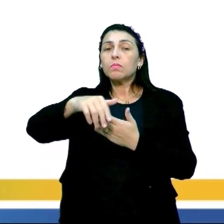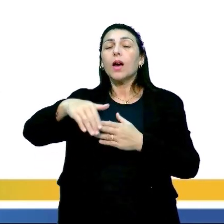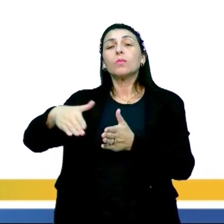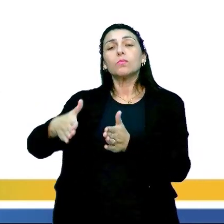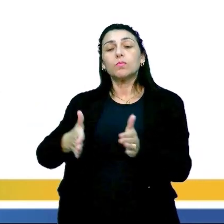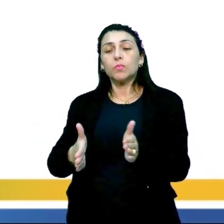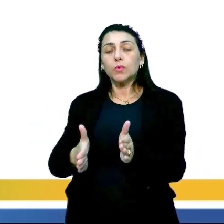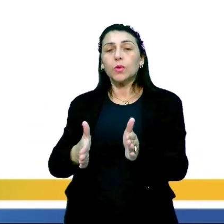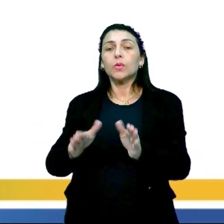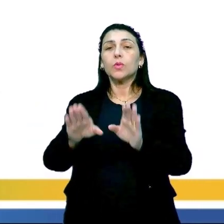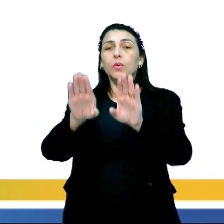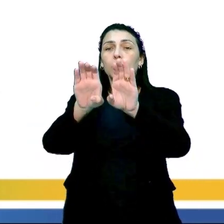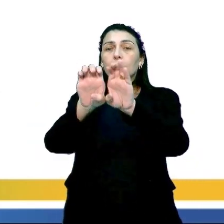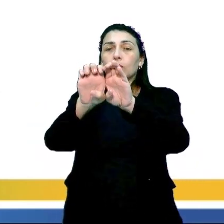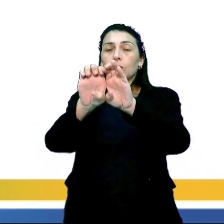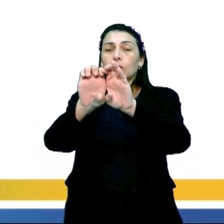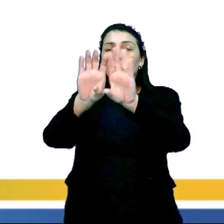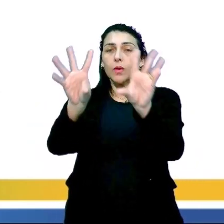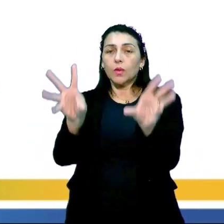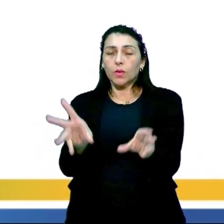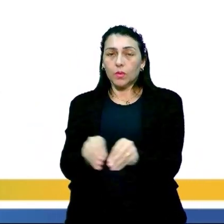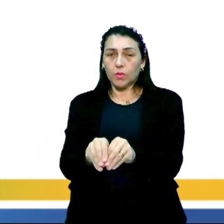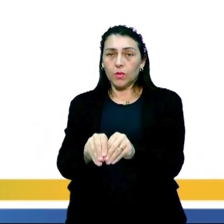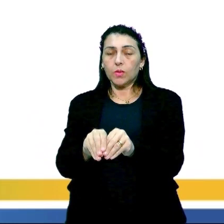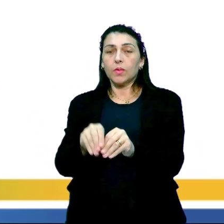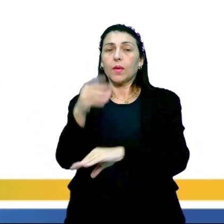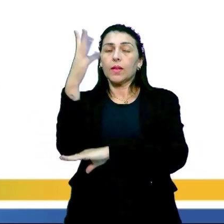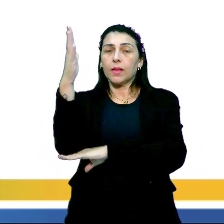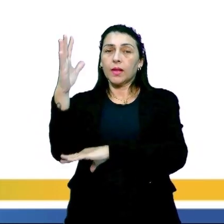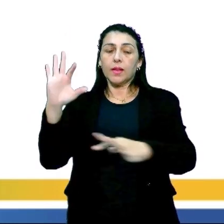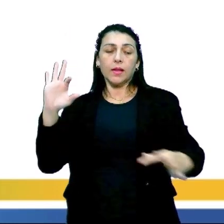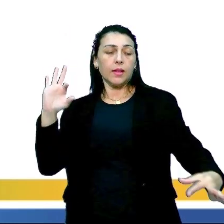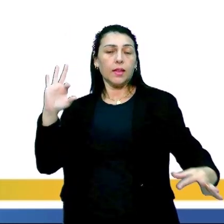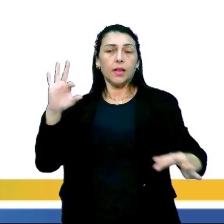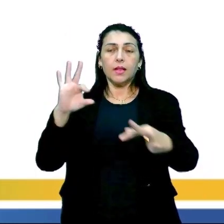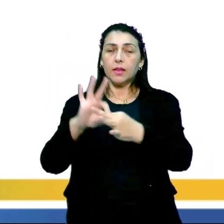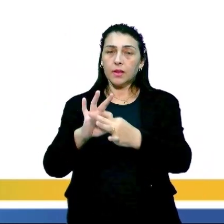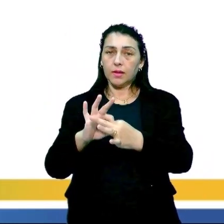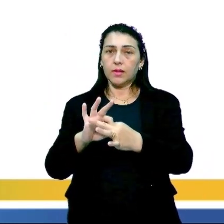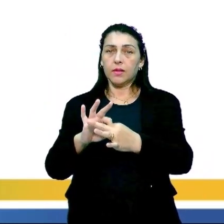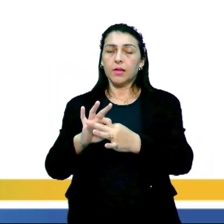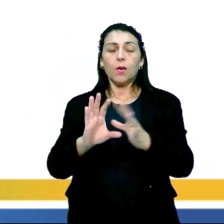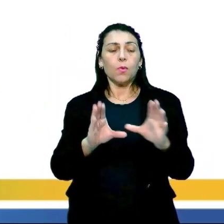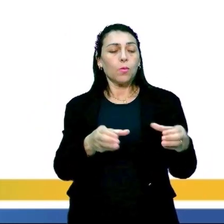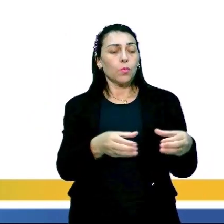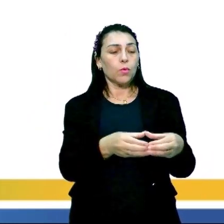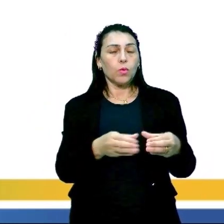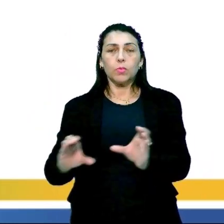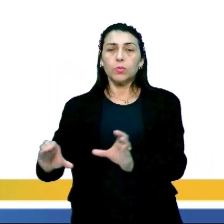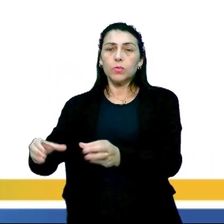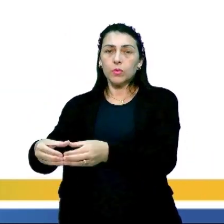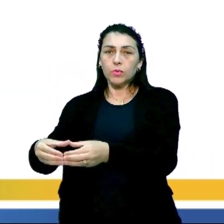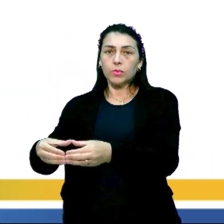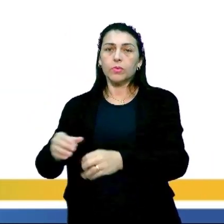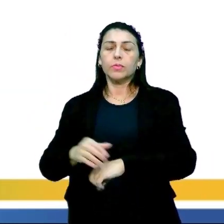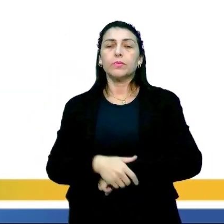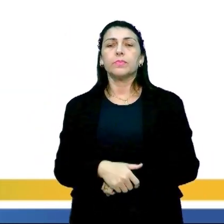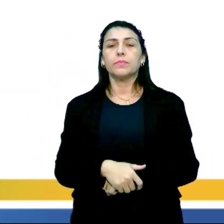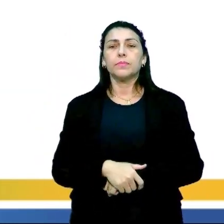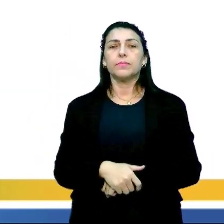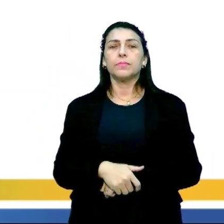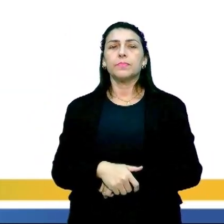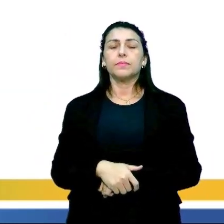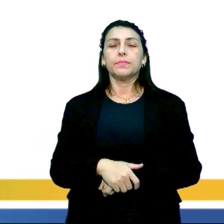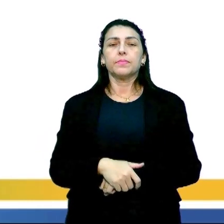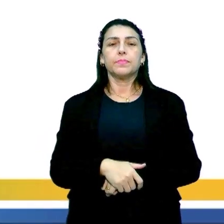ecológico. Deixa uma parte da mata ligando um grupo do outro.